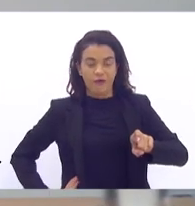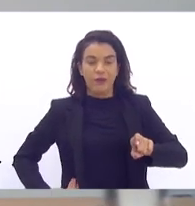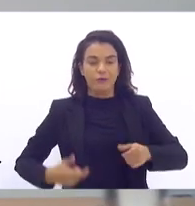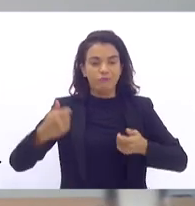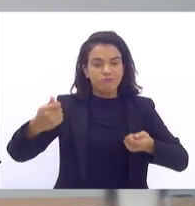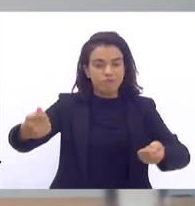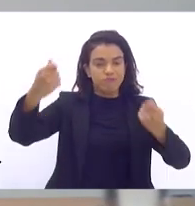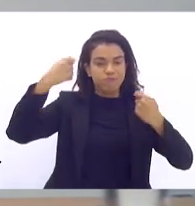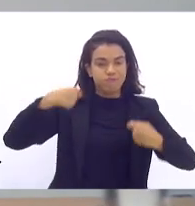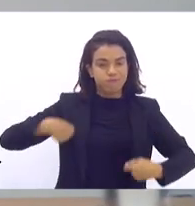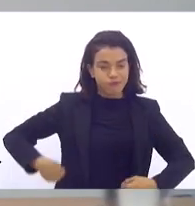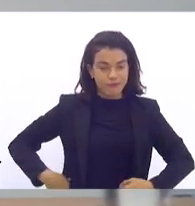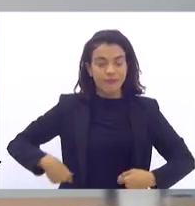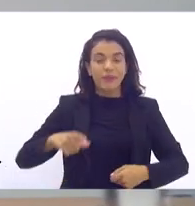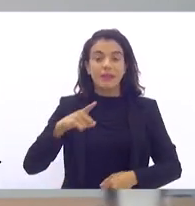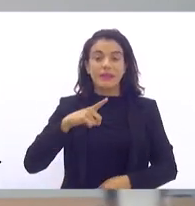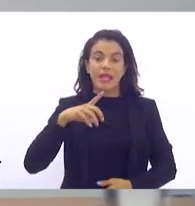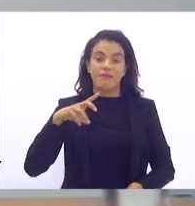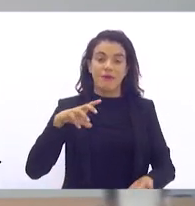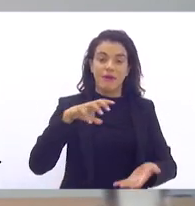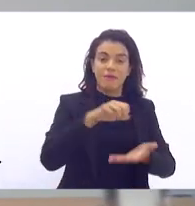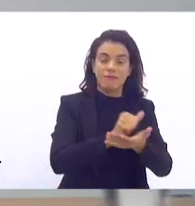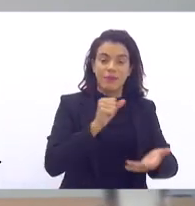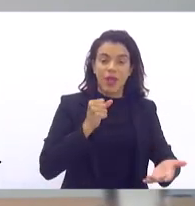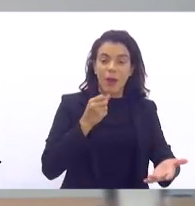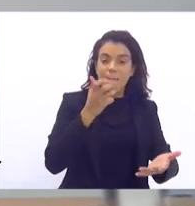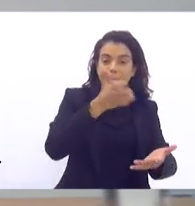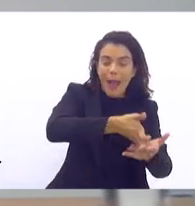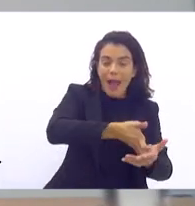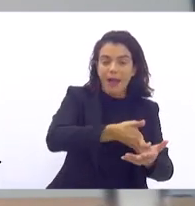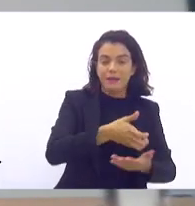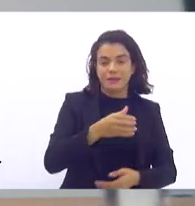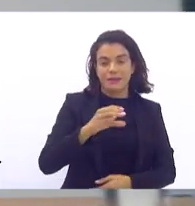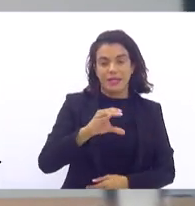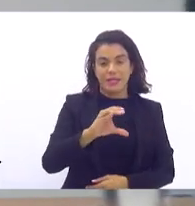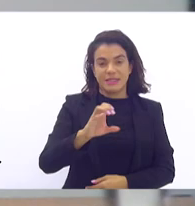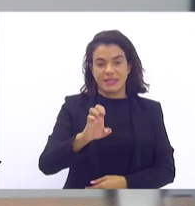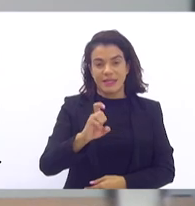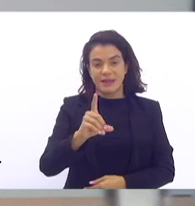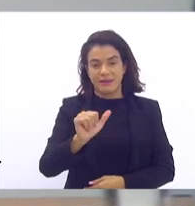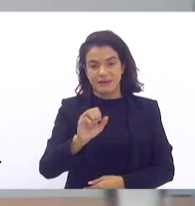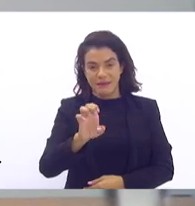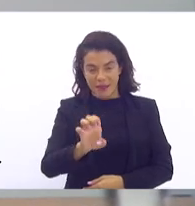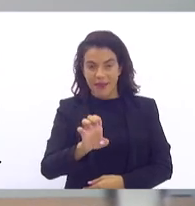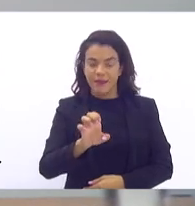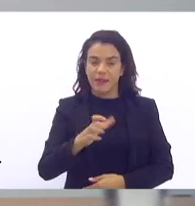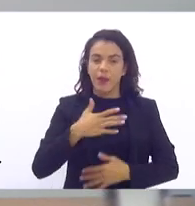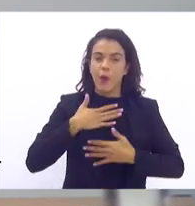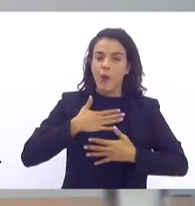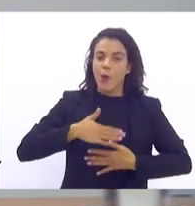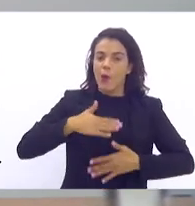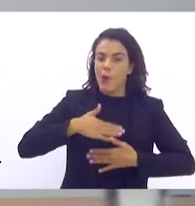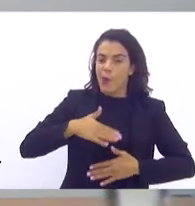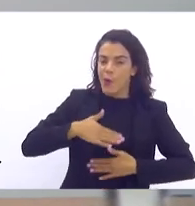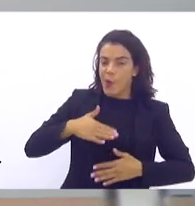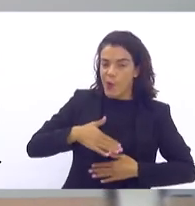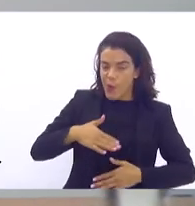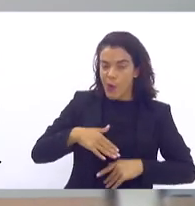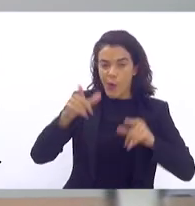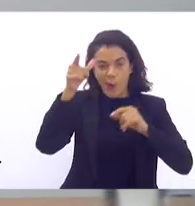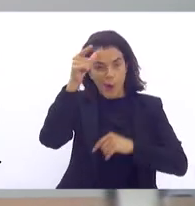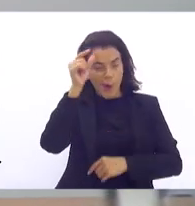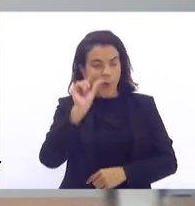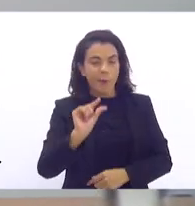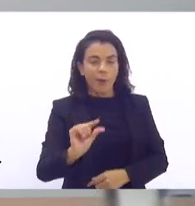houve a privatização da Cedae que deu um grande fôlego ao estado mas infelizmente os acontecimentos